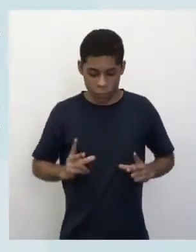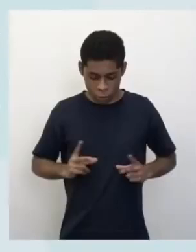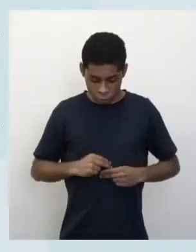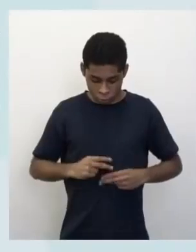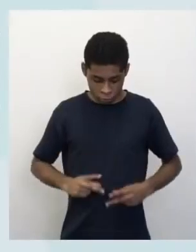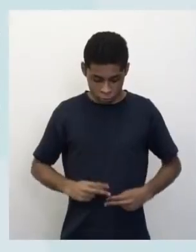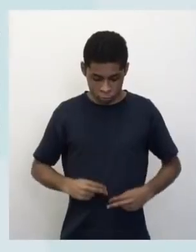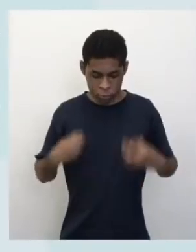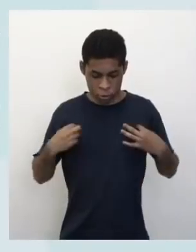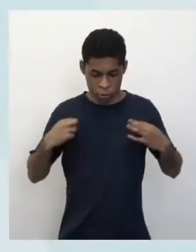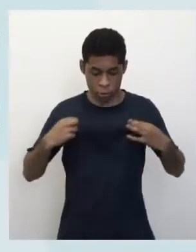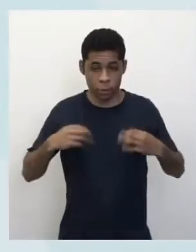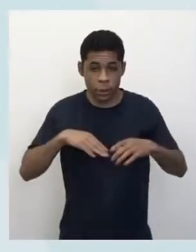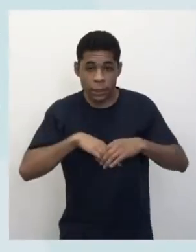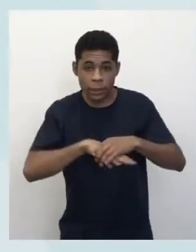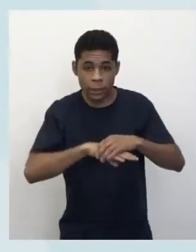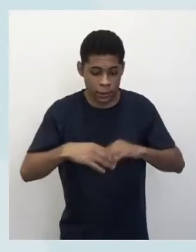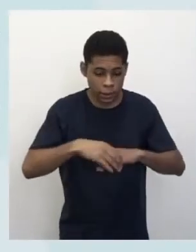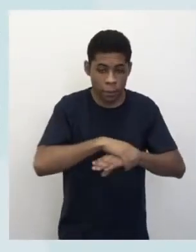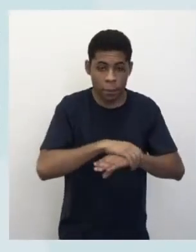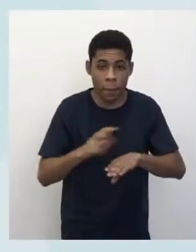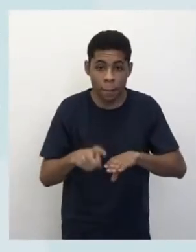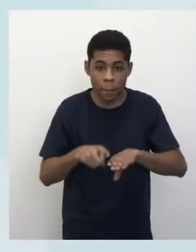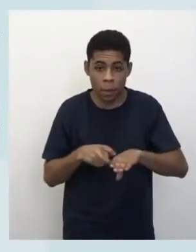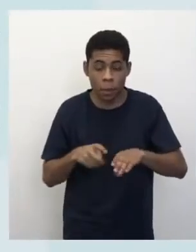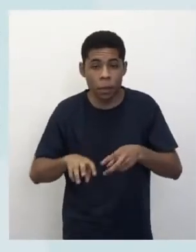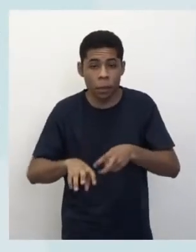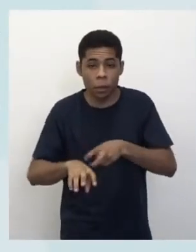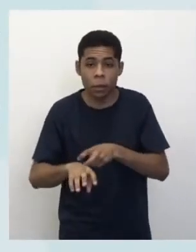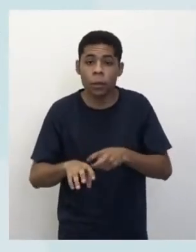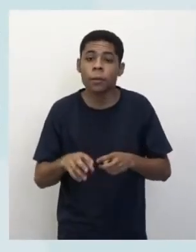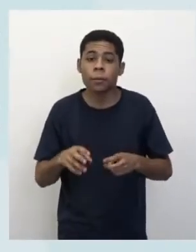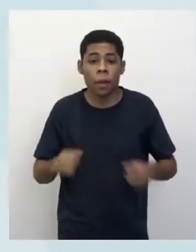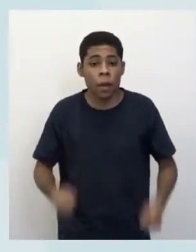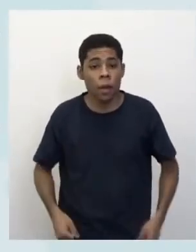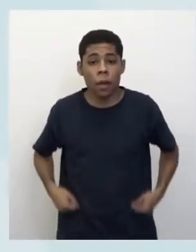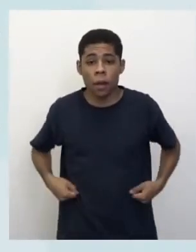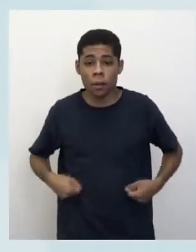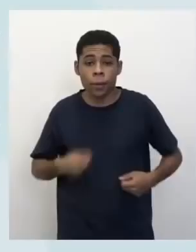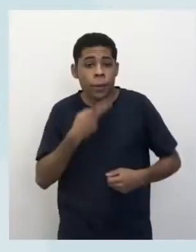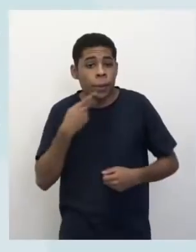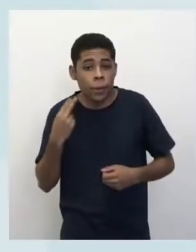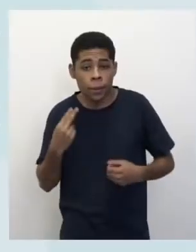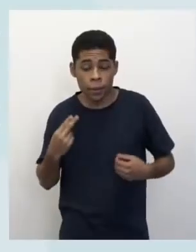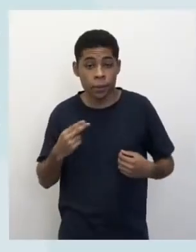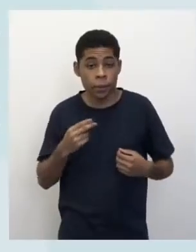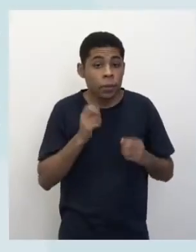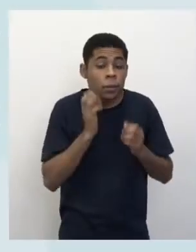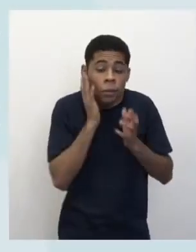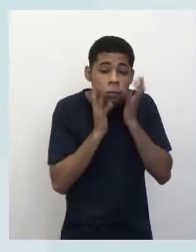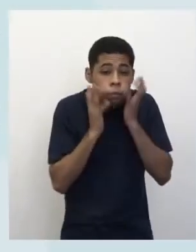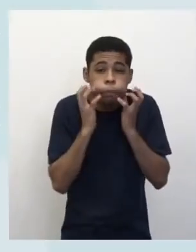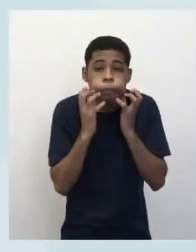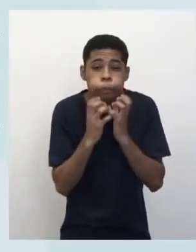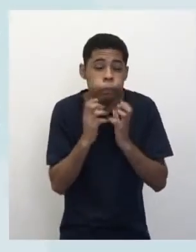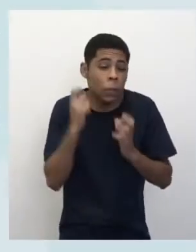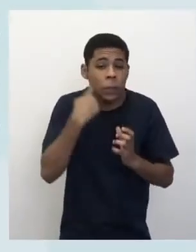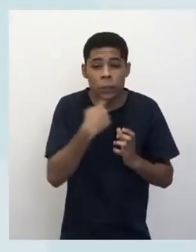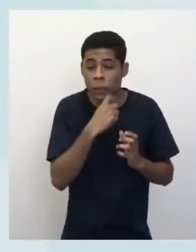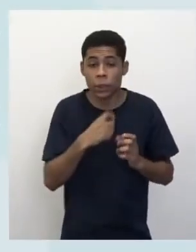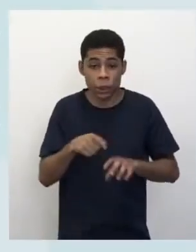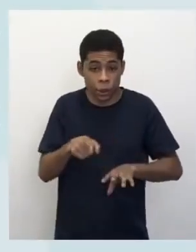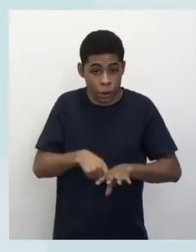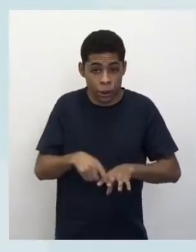Abotoaduras, camisa, sapatos, meias, calça, cueca, pijama, espuma, água. Chinelos,